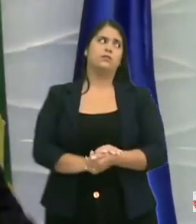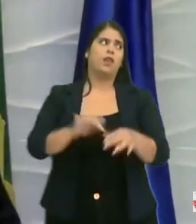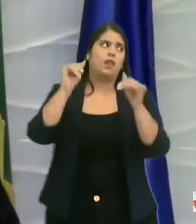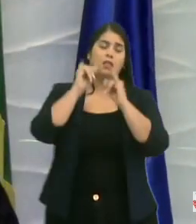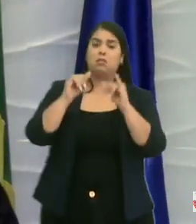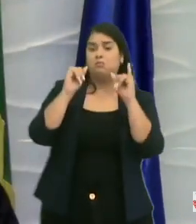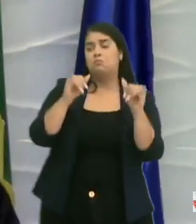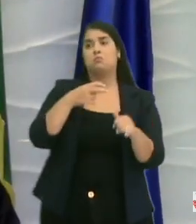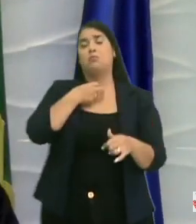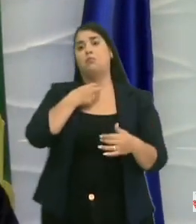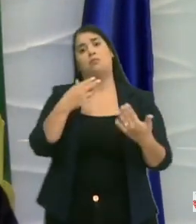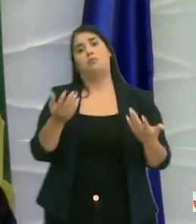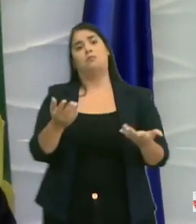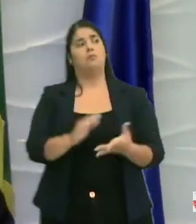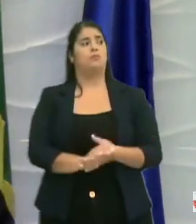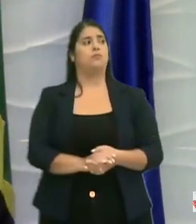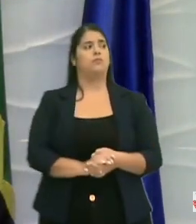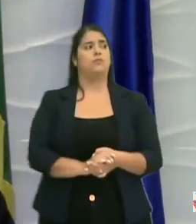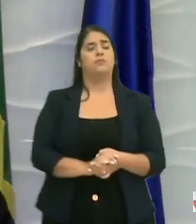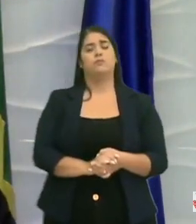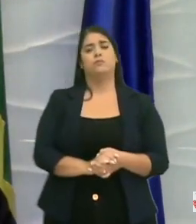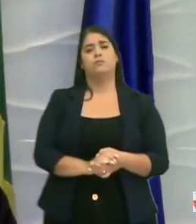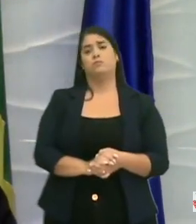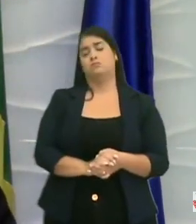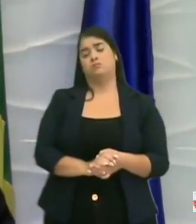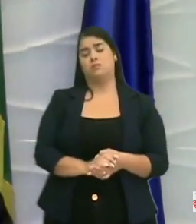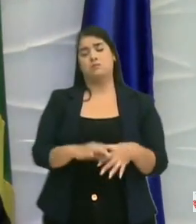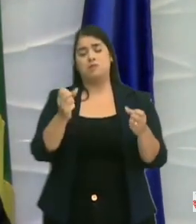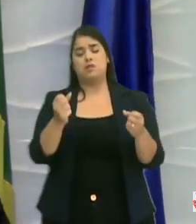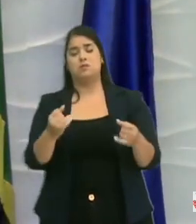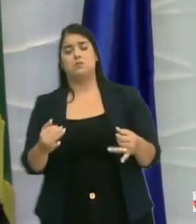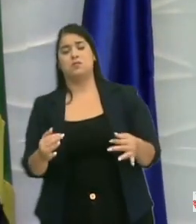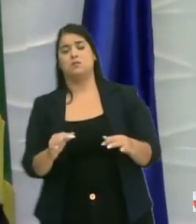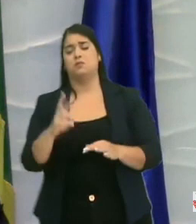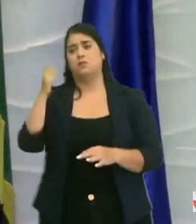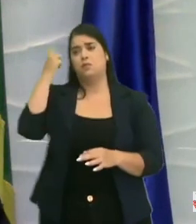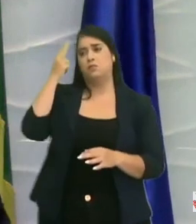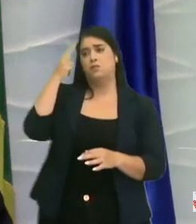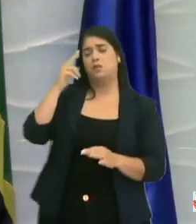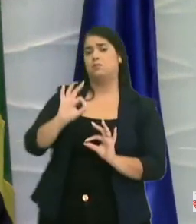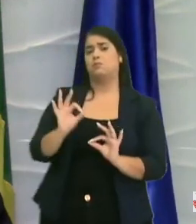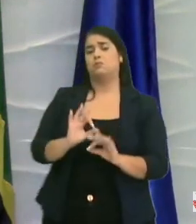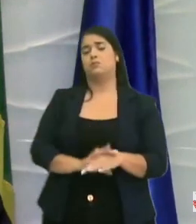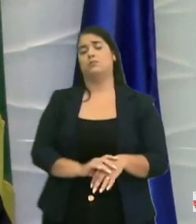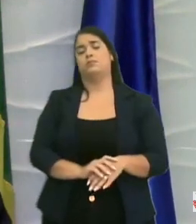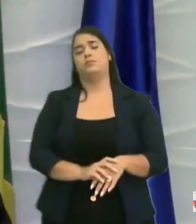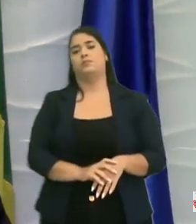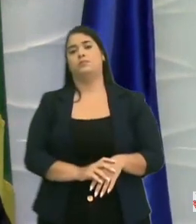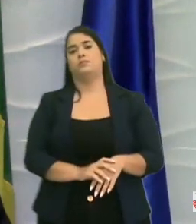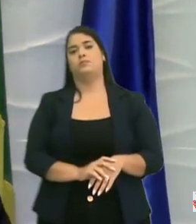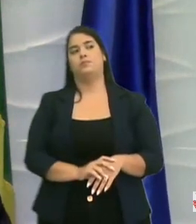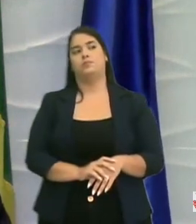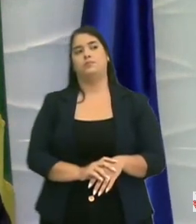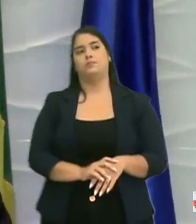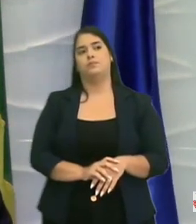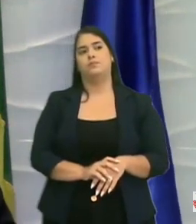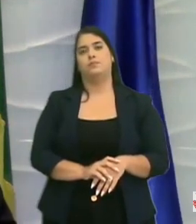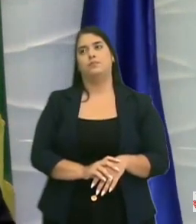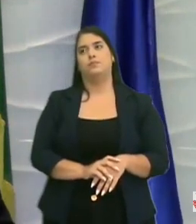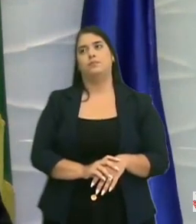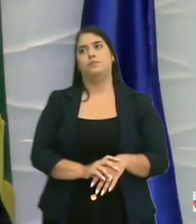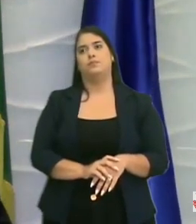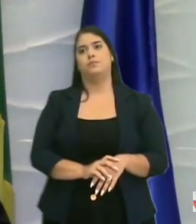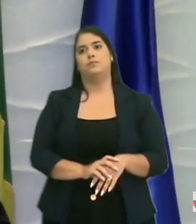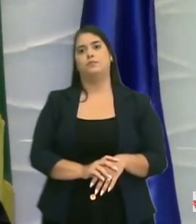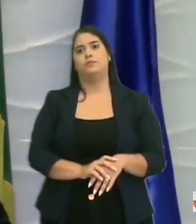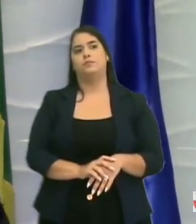posso. Não iludo ninguém. Quando eu posso resolver, eu digo resolvo. Quando eu não posso, digo não posso.